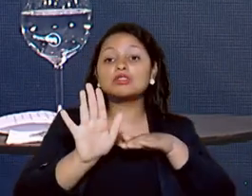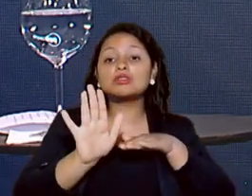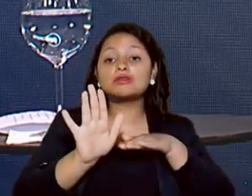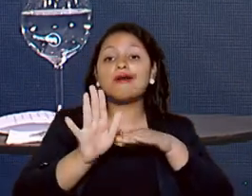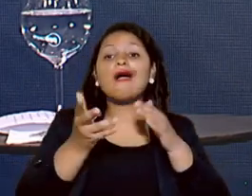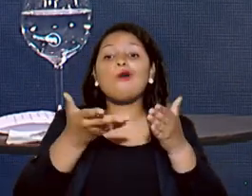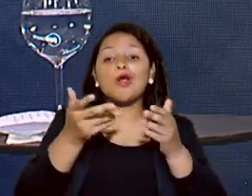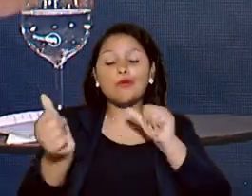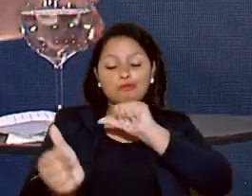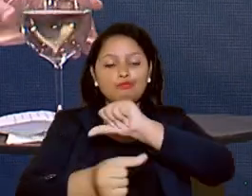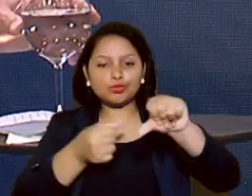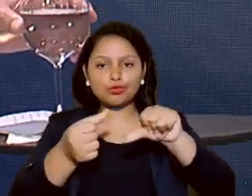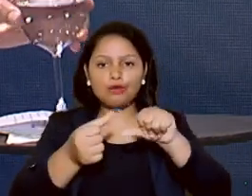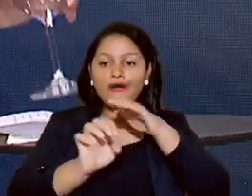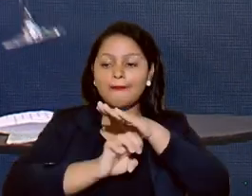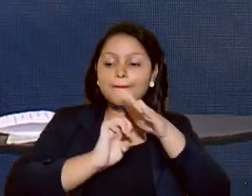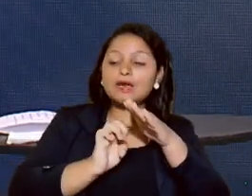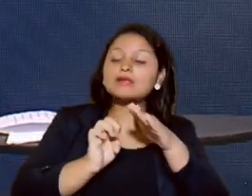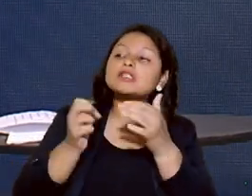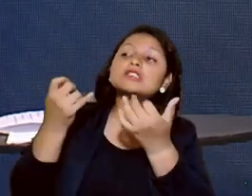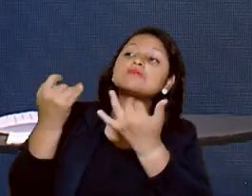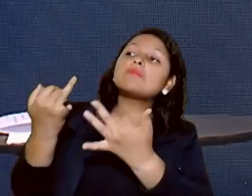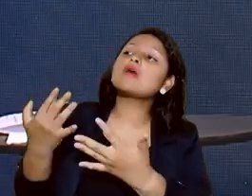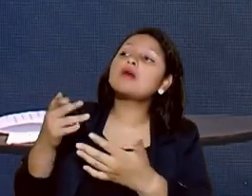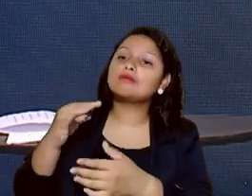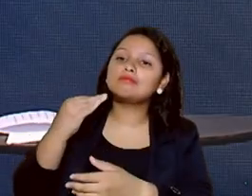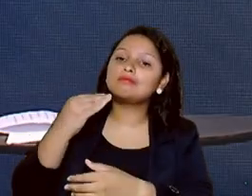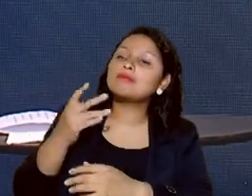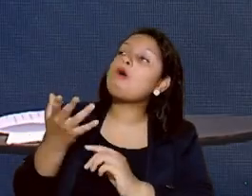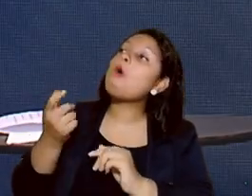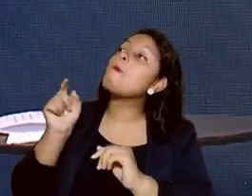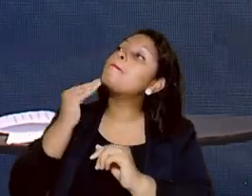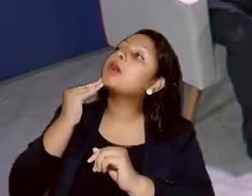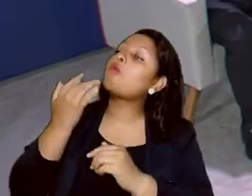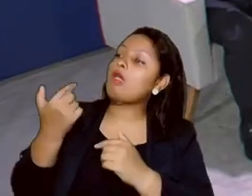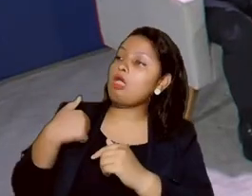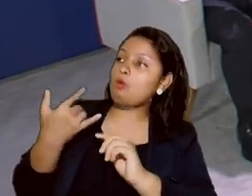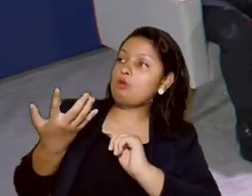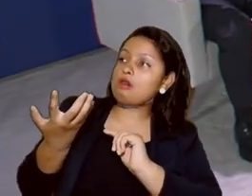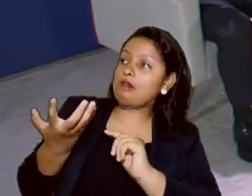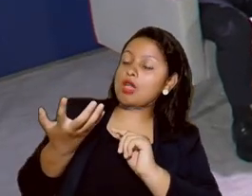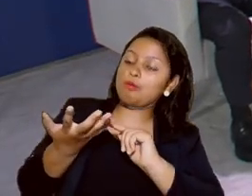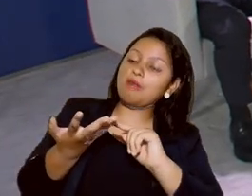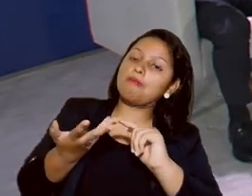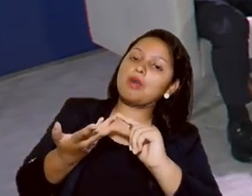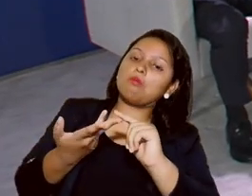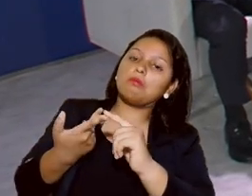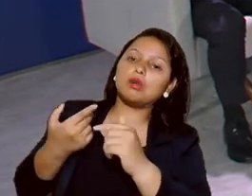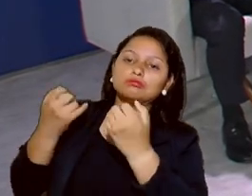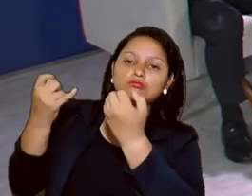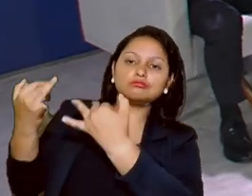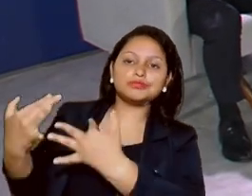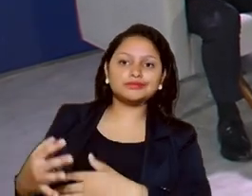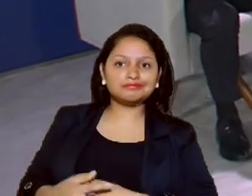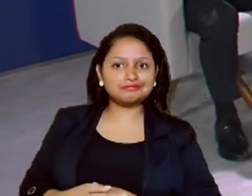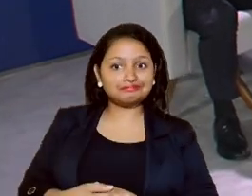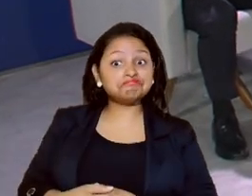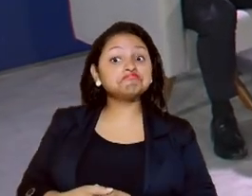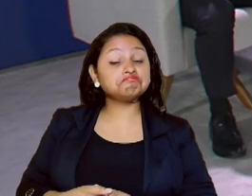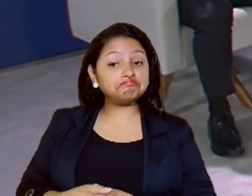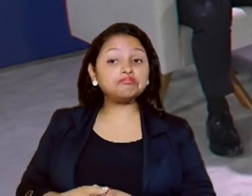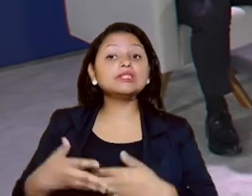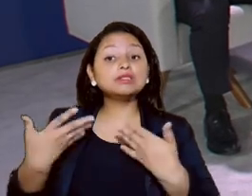bancos agora das grandes empresas a gente vai entrar para experiência os movimentos do Banco Central visam